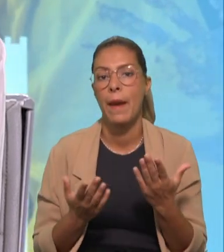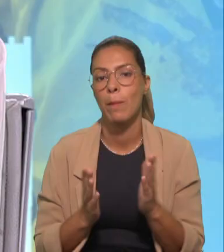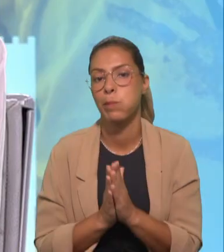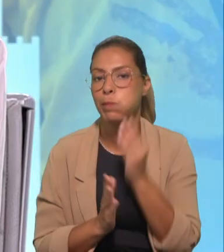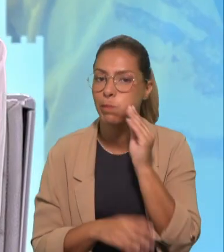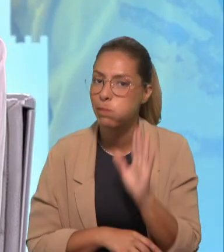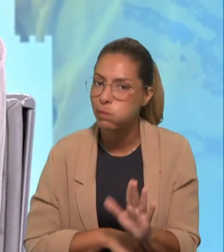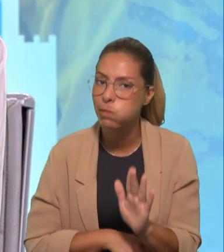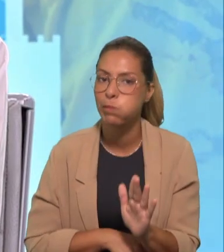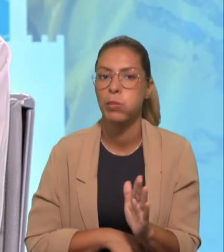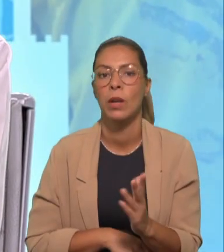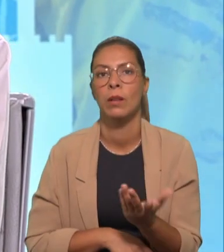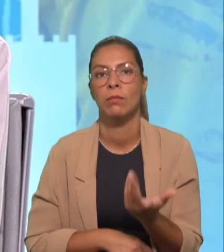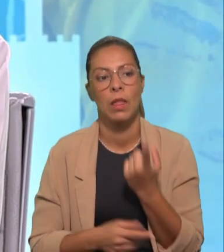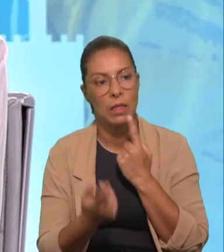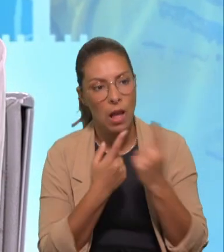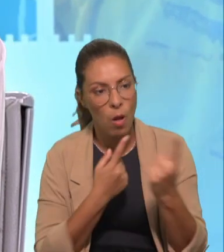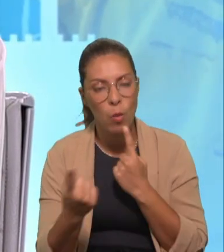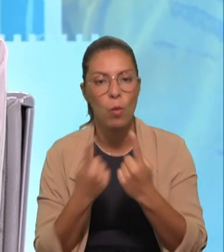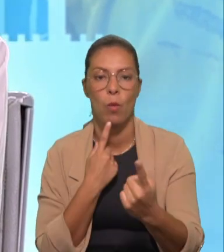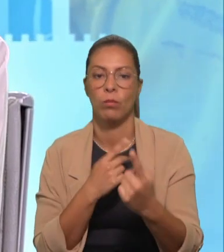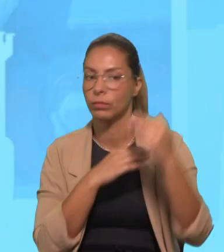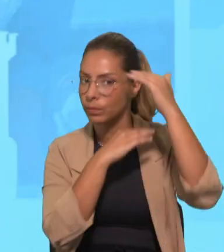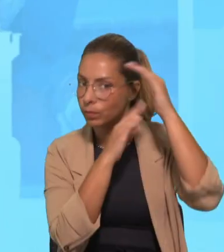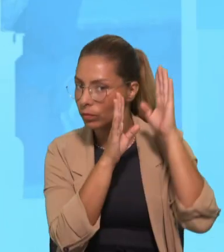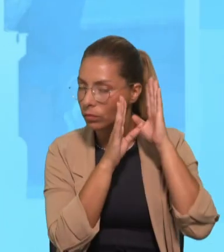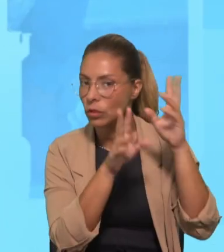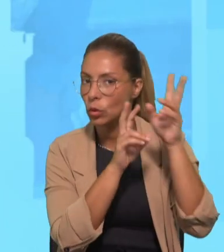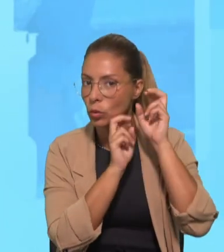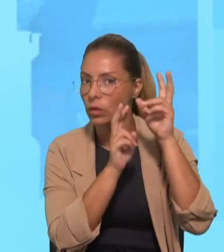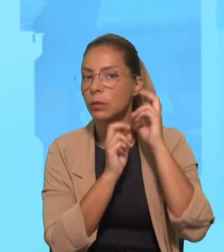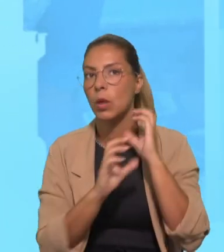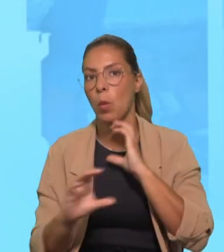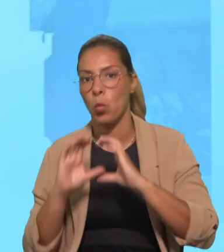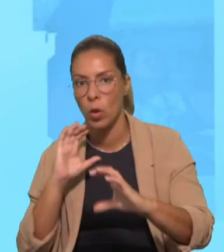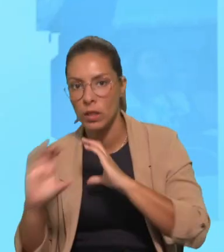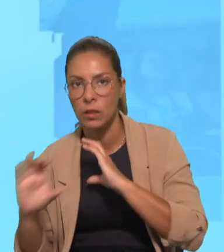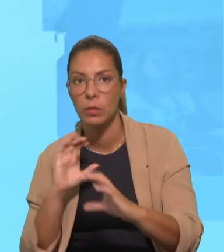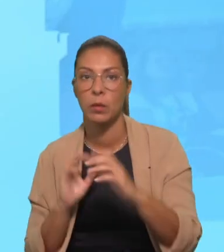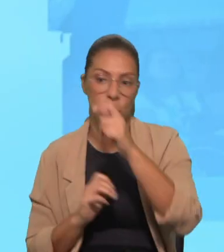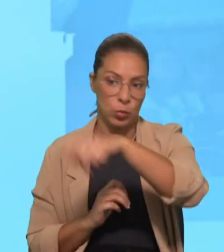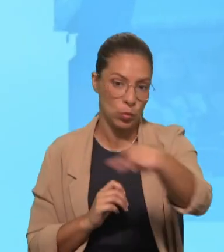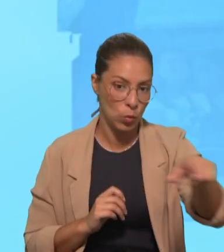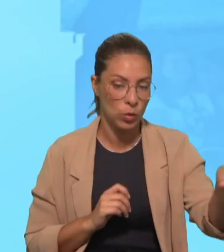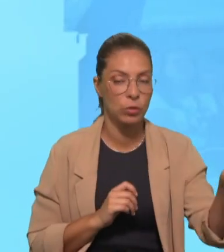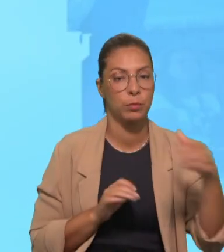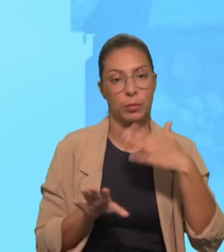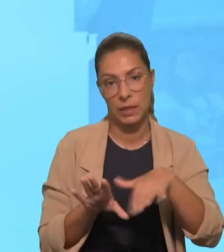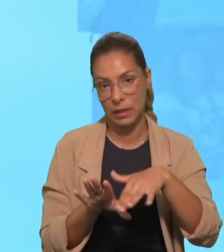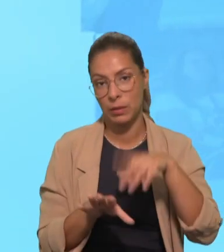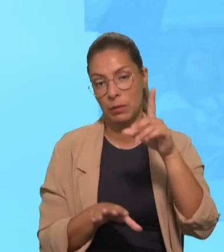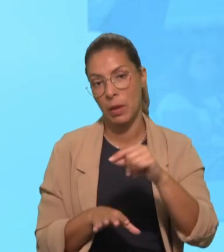tudo isto é uma experiência de diálogo, de escuta, de comunicação. Vivida entre quem participa e mostrada aos outros também.